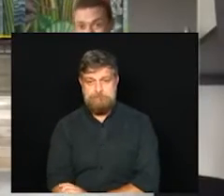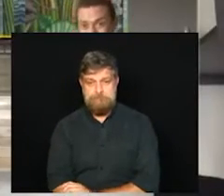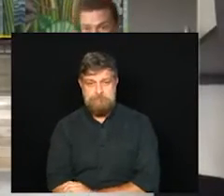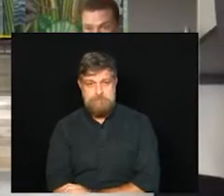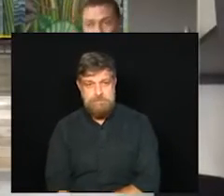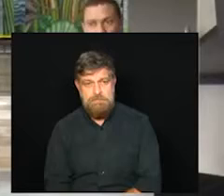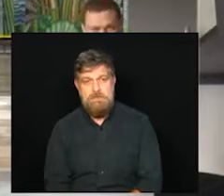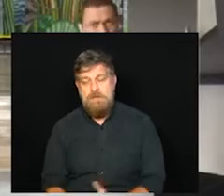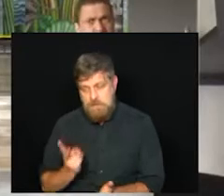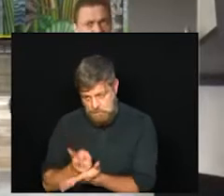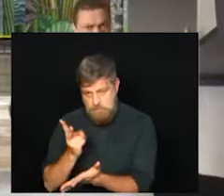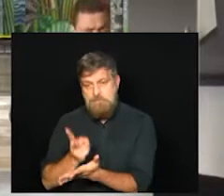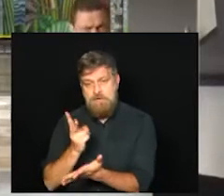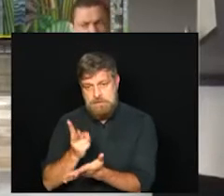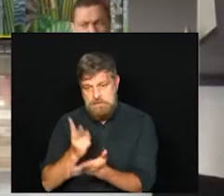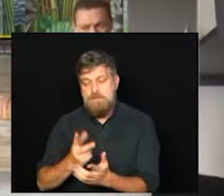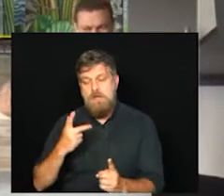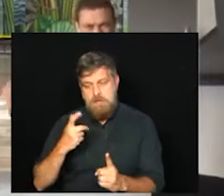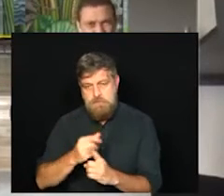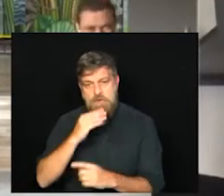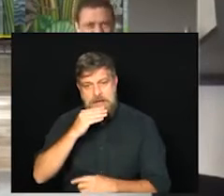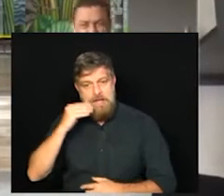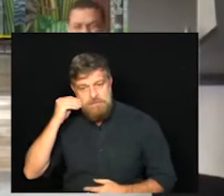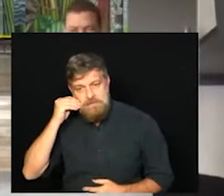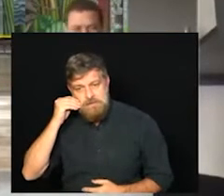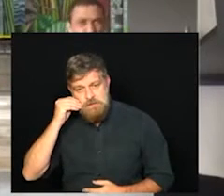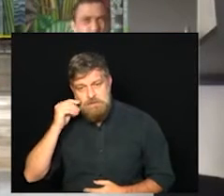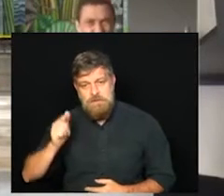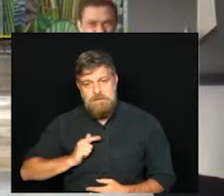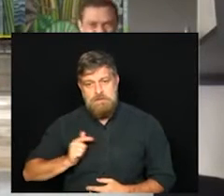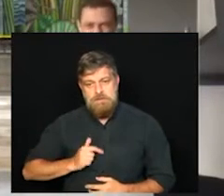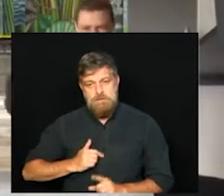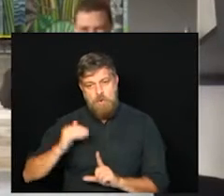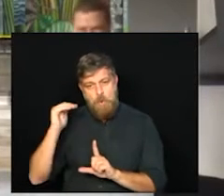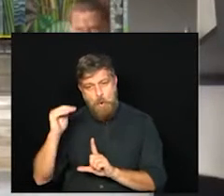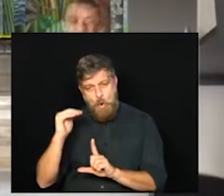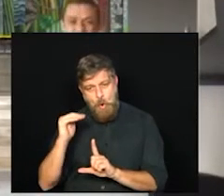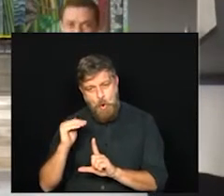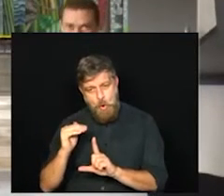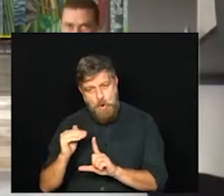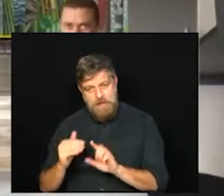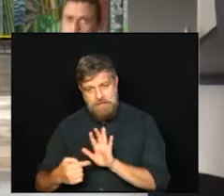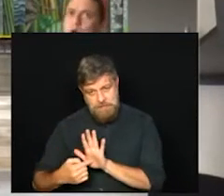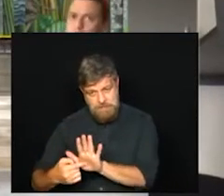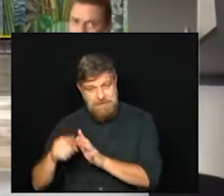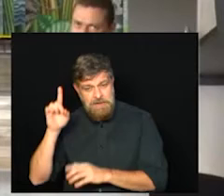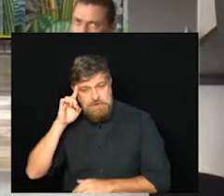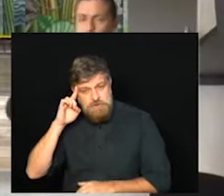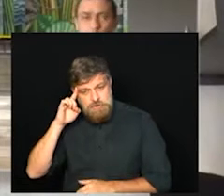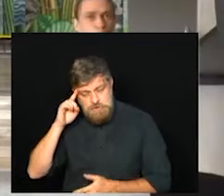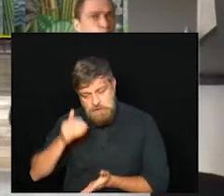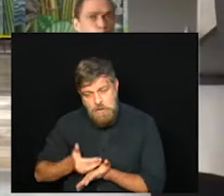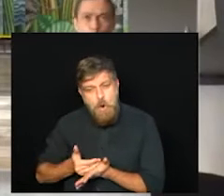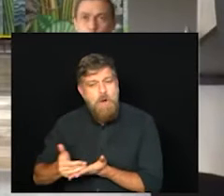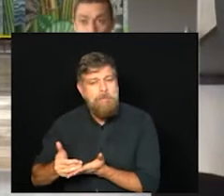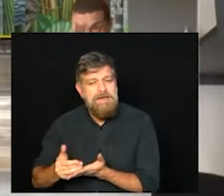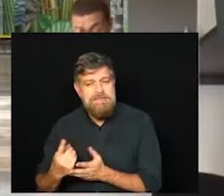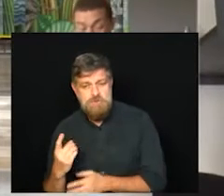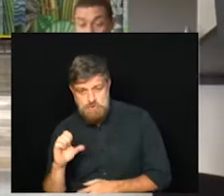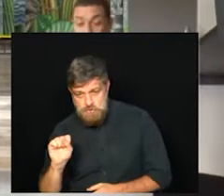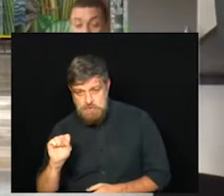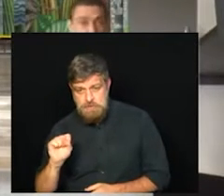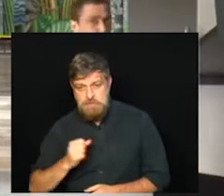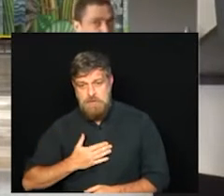Está mantida a vacinação de adolescentes e o cronograma que foi apresentado a partir do dia